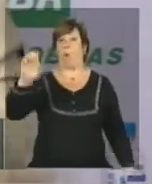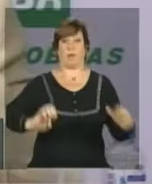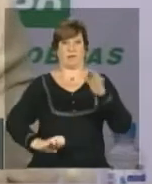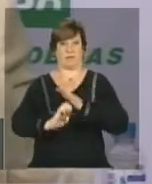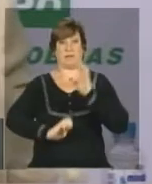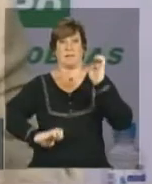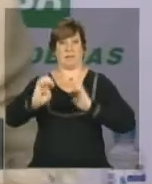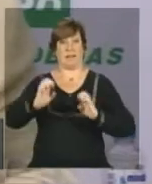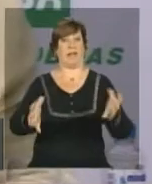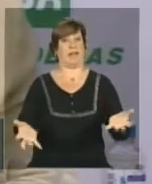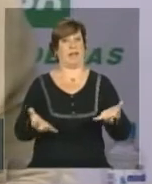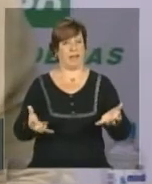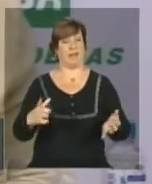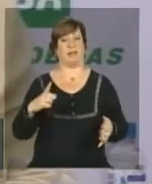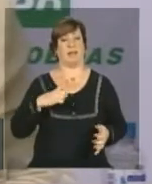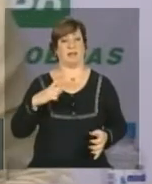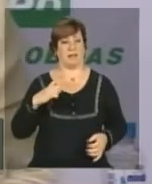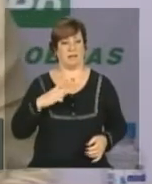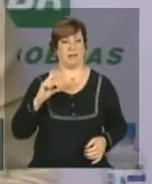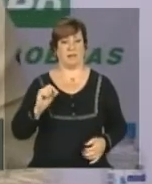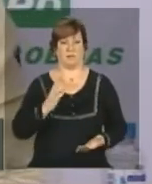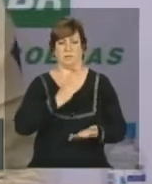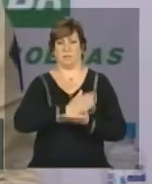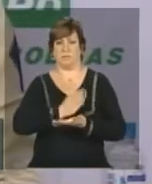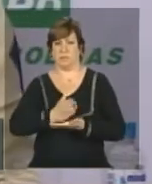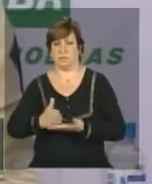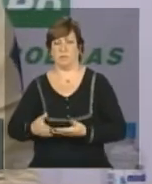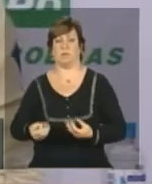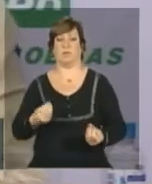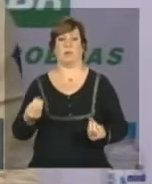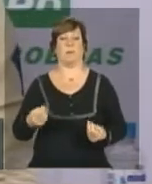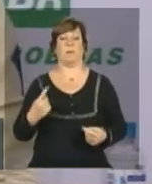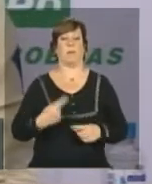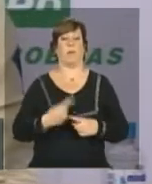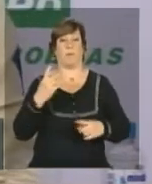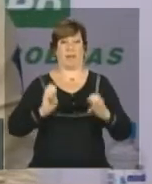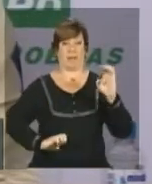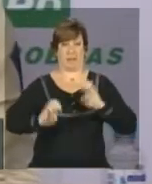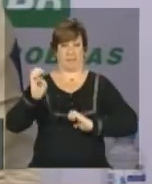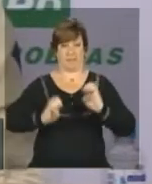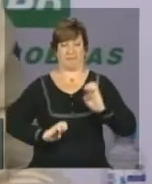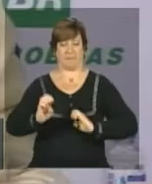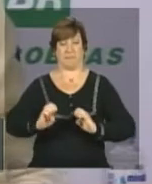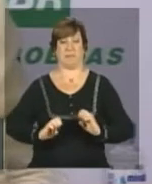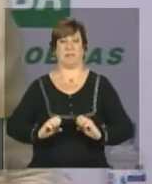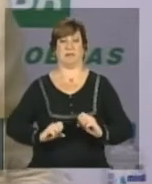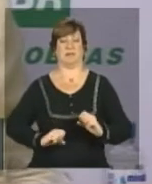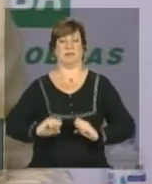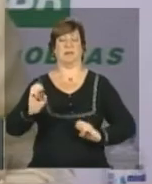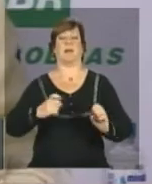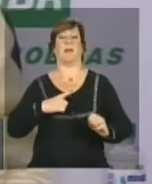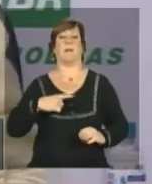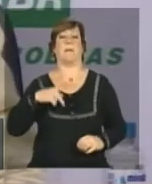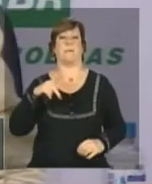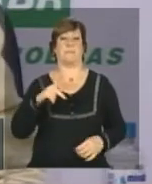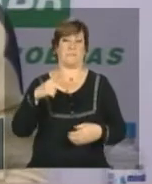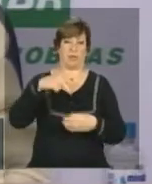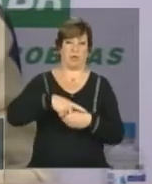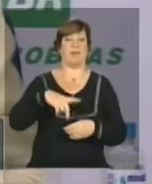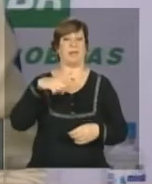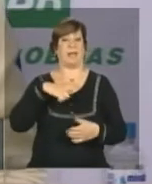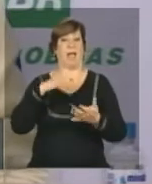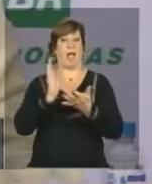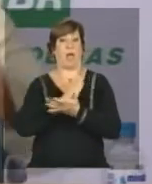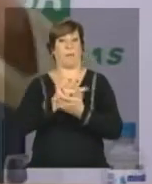empresas que querem ter novos portfólios, né, porque uma empresa de petróleo ela tem algumas riquezas, e